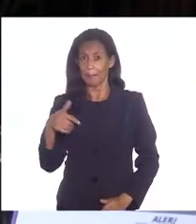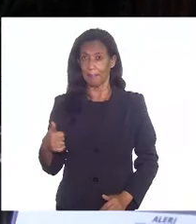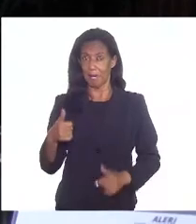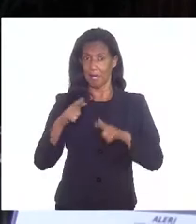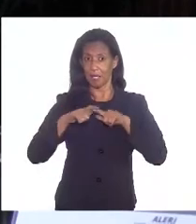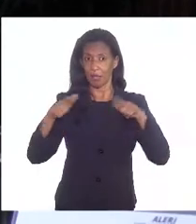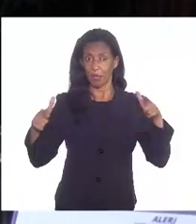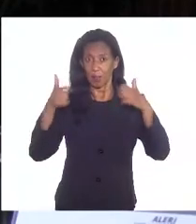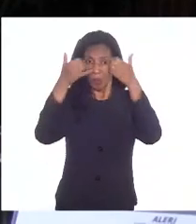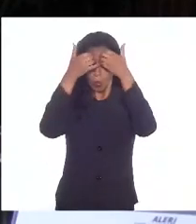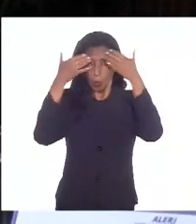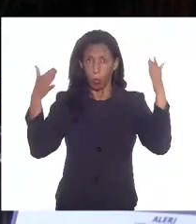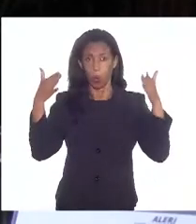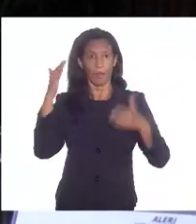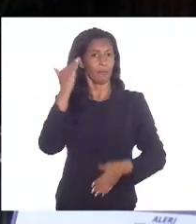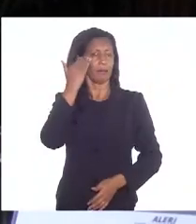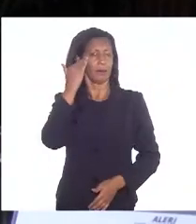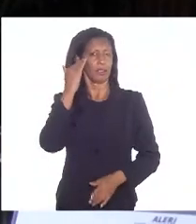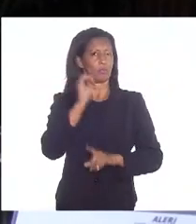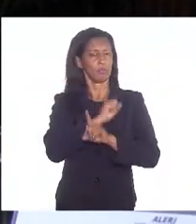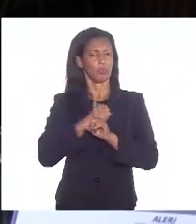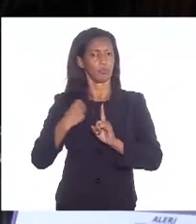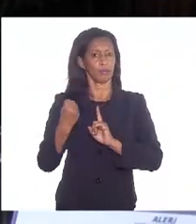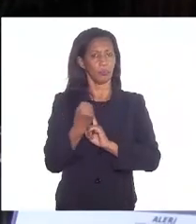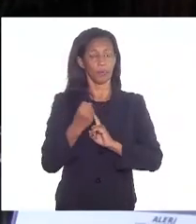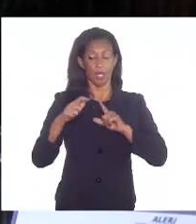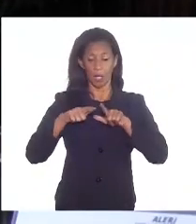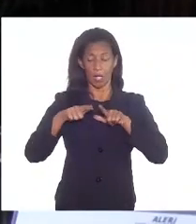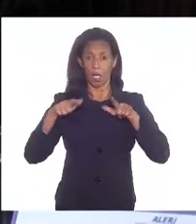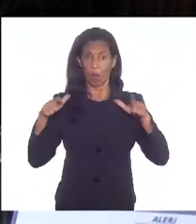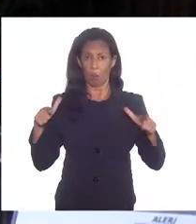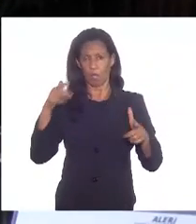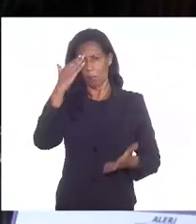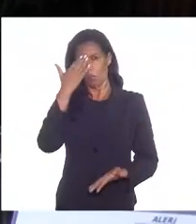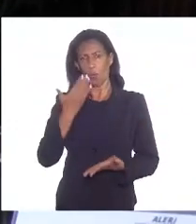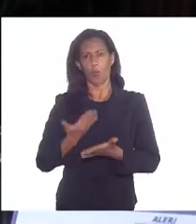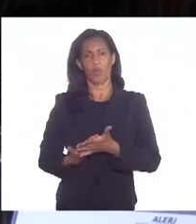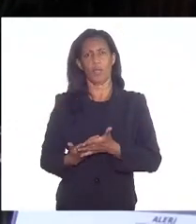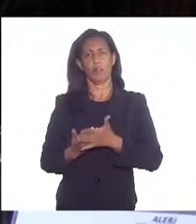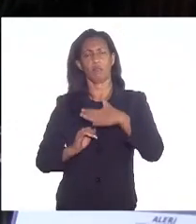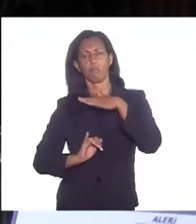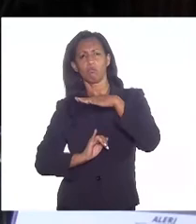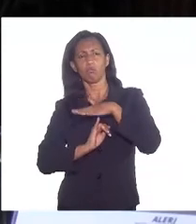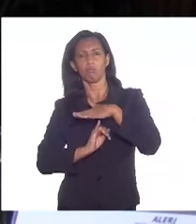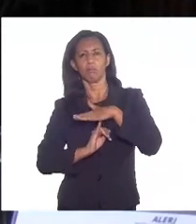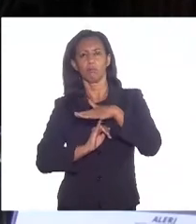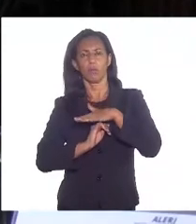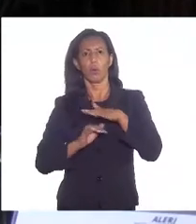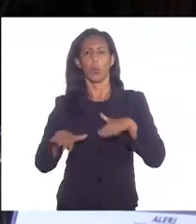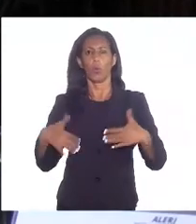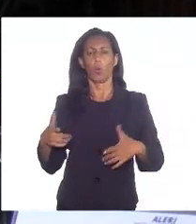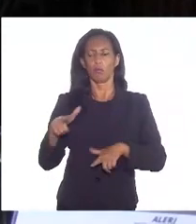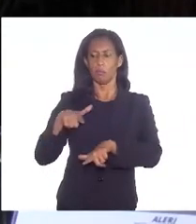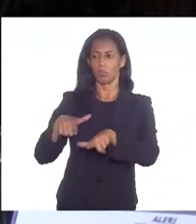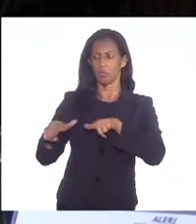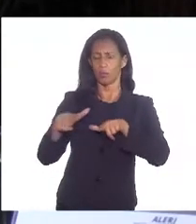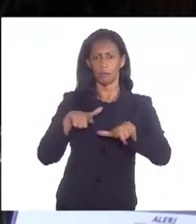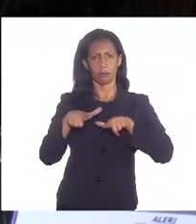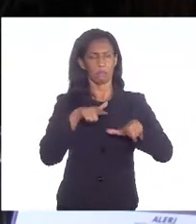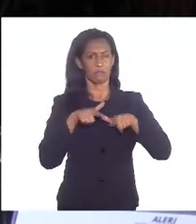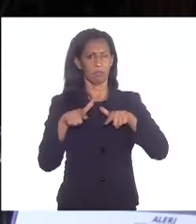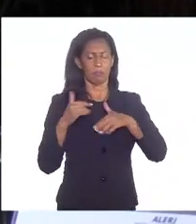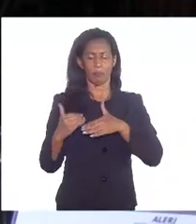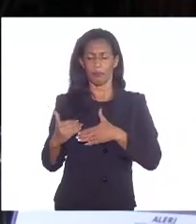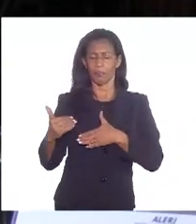aumenta o entendimento da sociedade e aumenta a credibilidade das instituições quando a gente trabalha, obviamente,